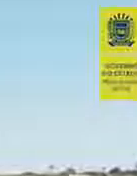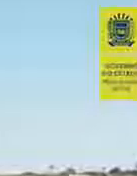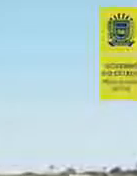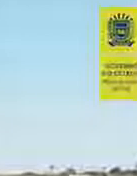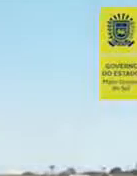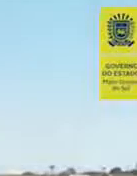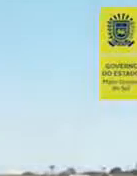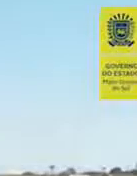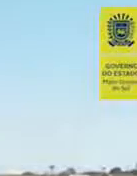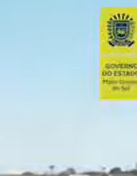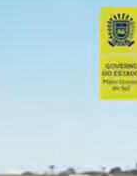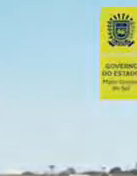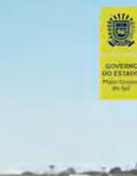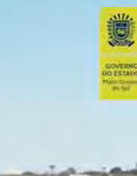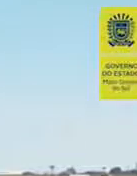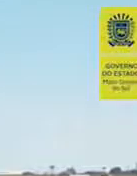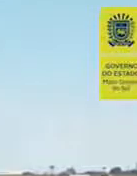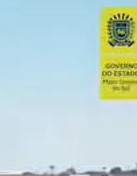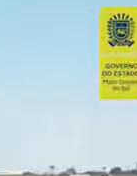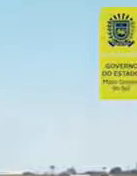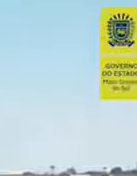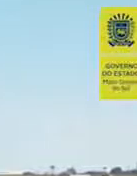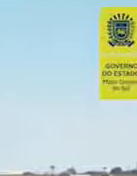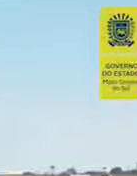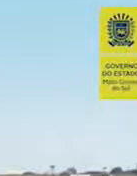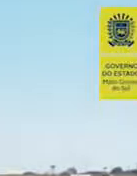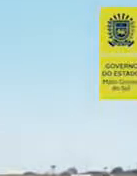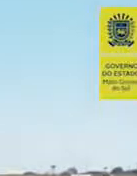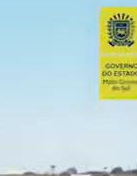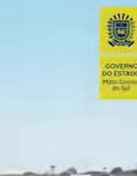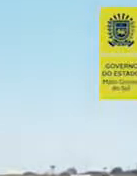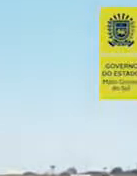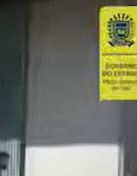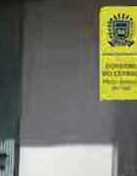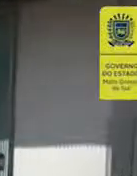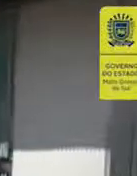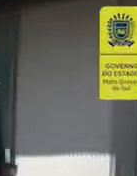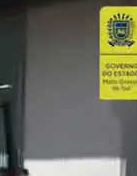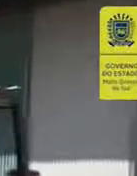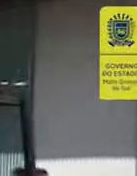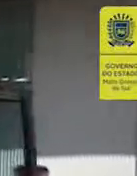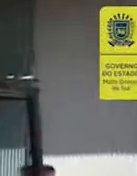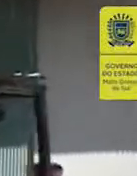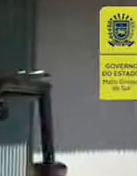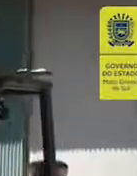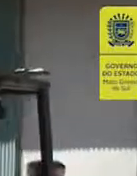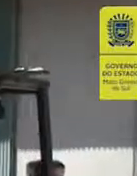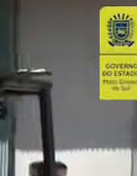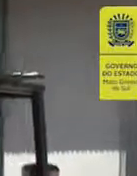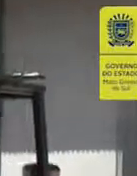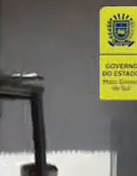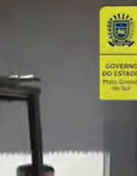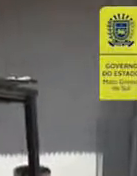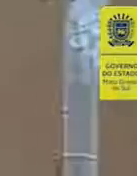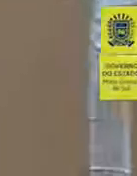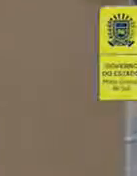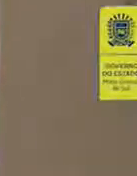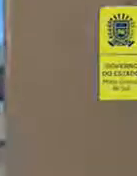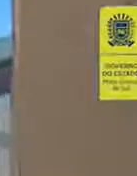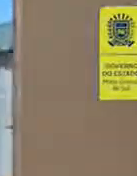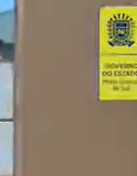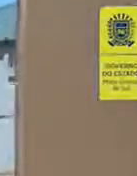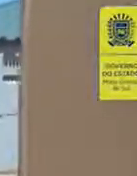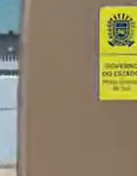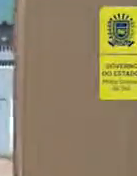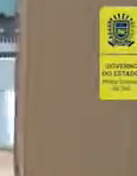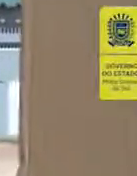equipamentos vão para três lagoas e sete vão para o hospital regional aqui de campo grande isso nos ajuda em muito